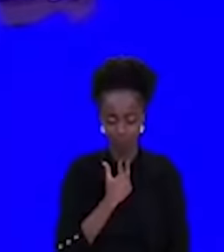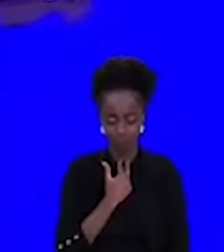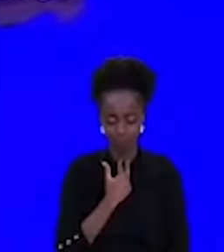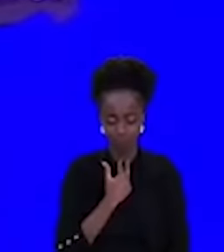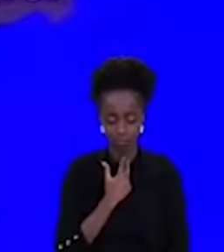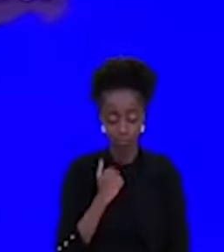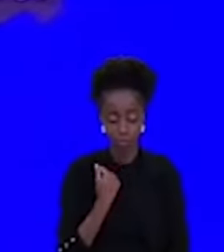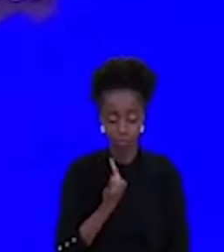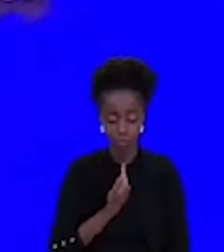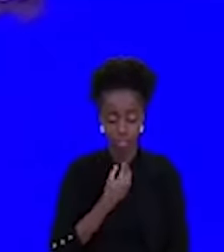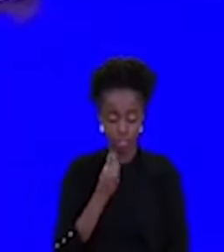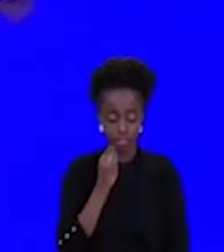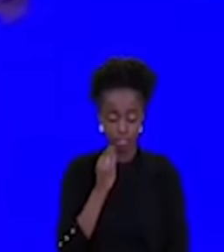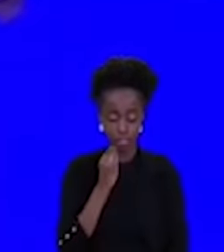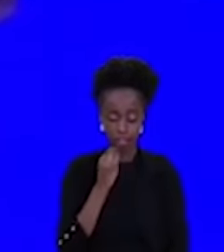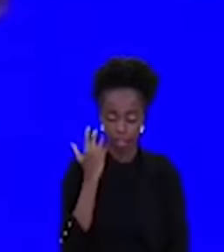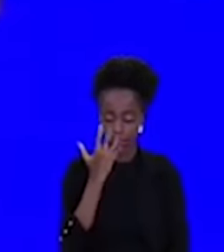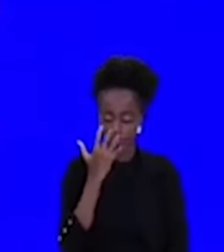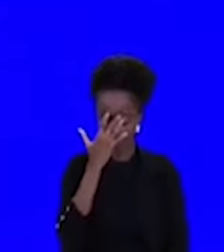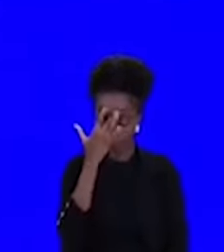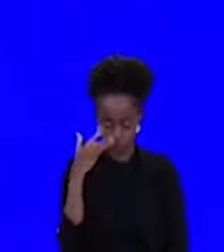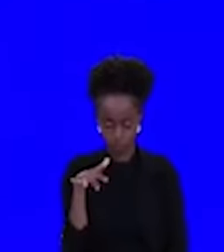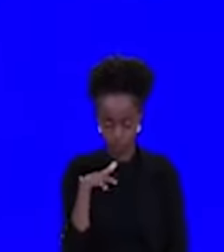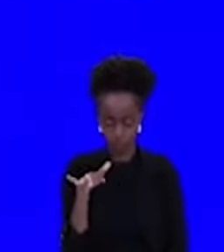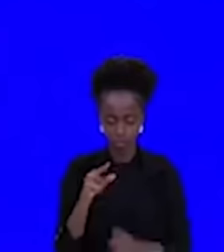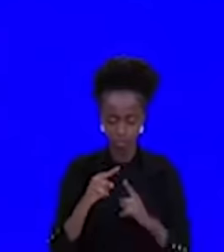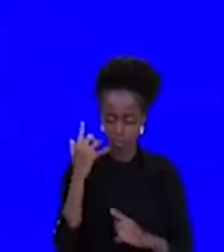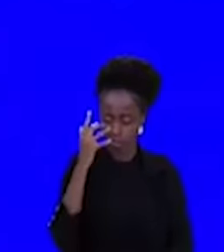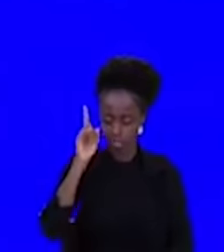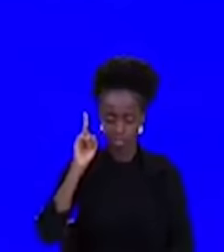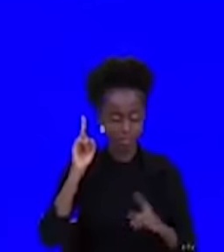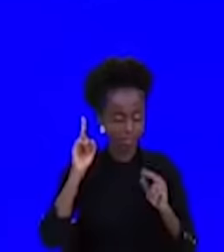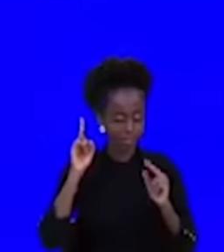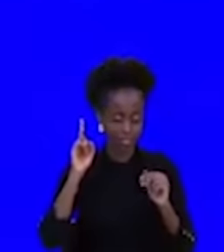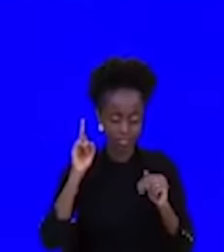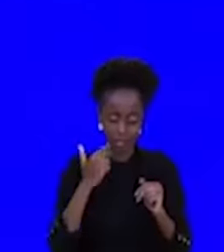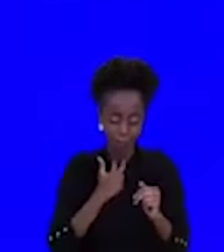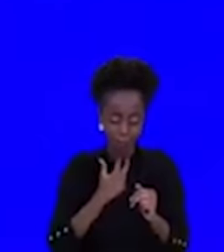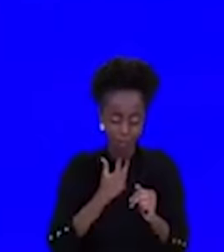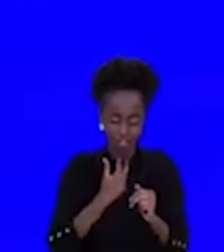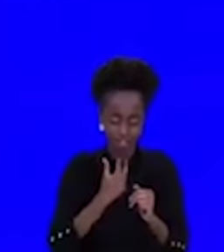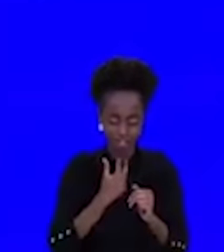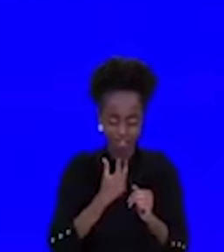Nós podemos iludir os outros, mas nós não podemos nos iludir.